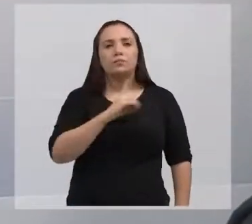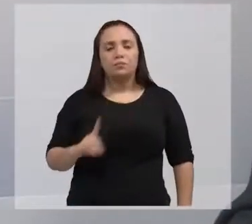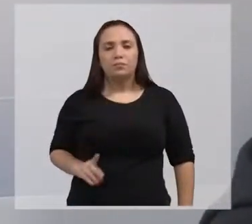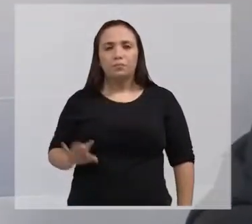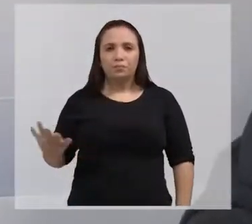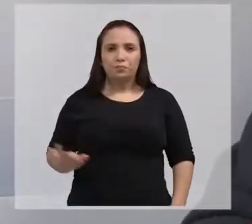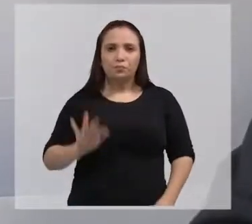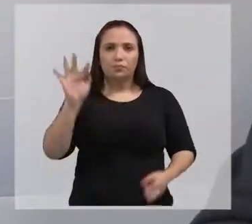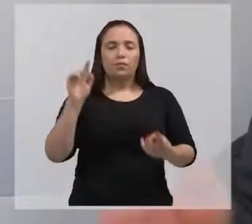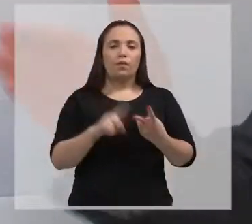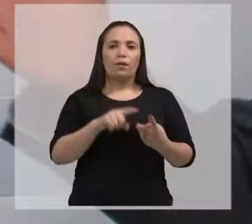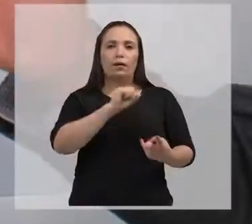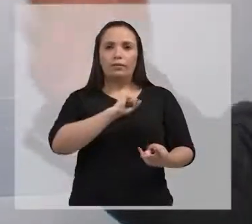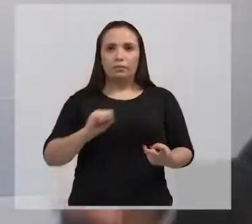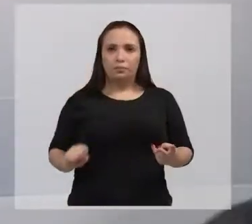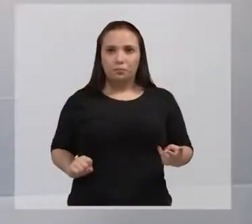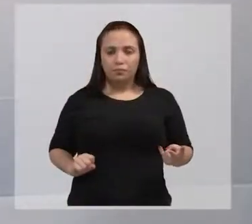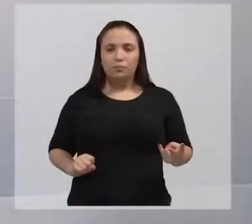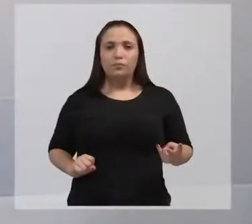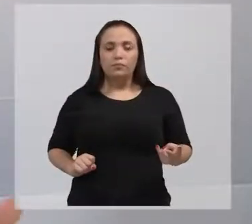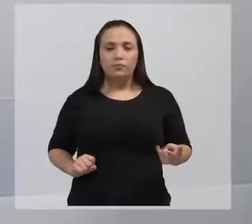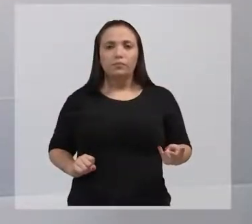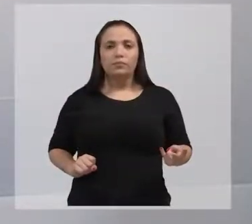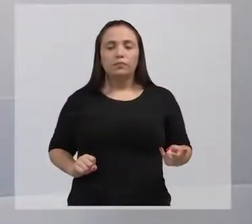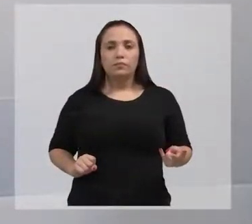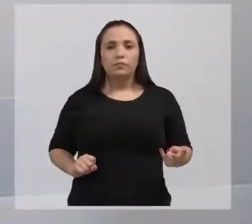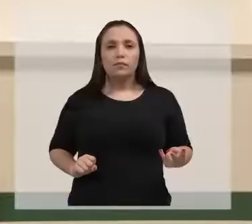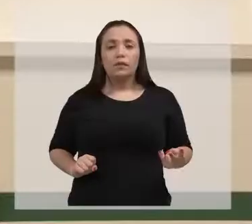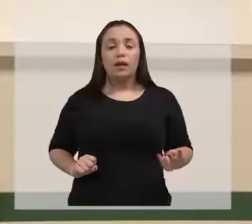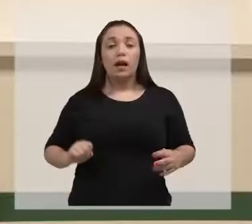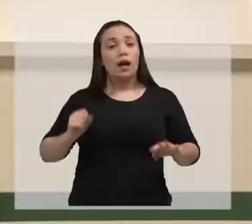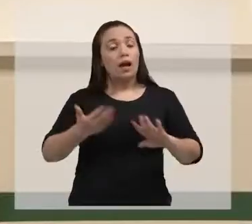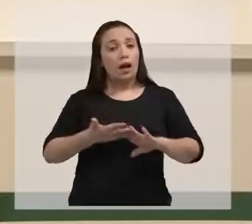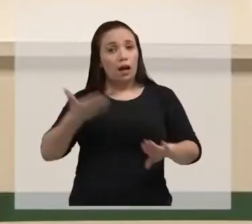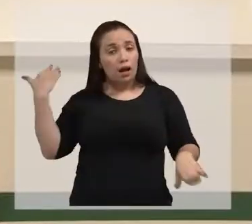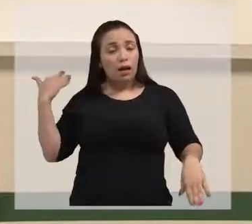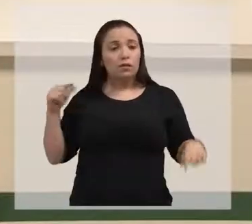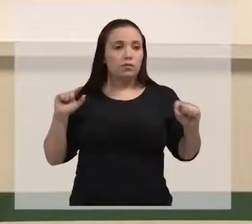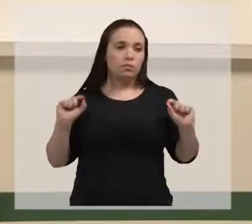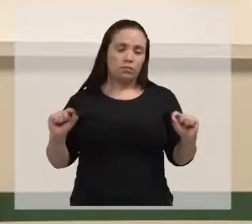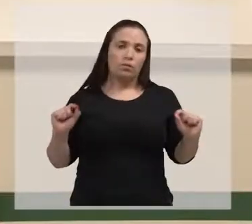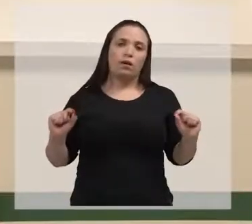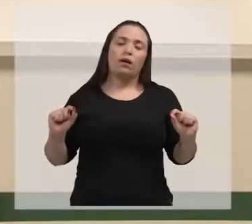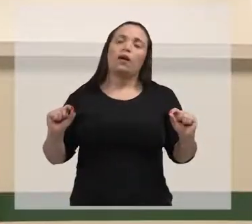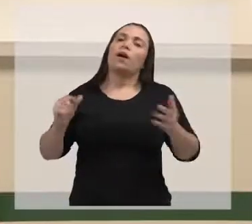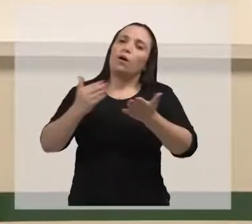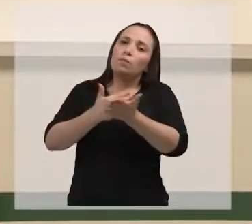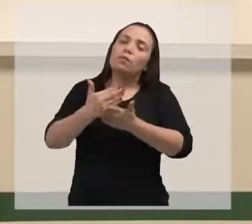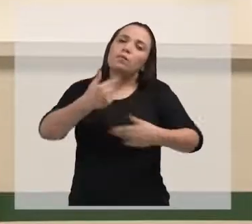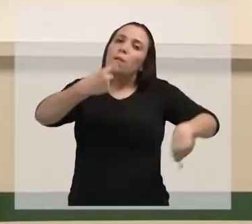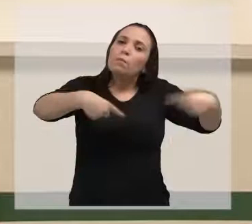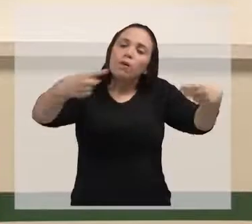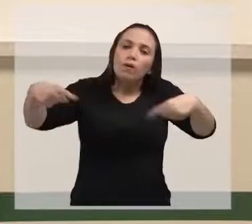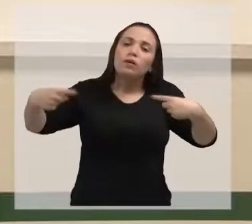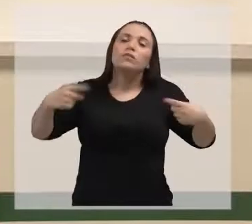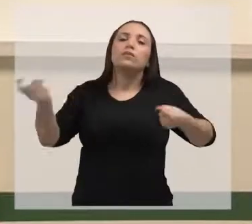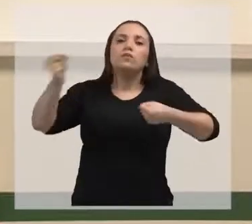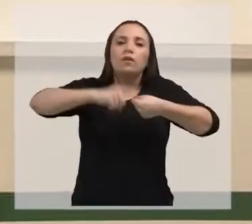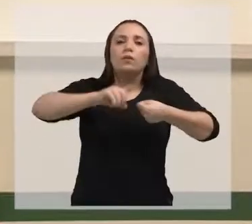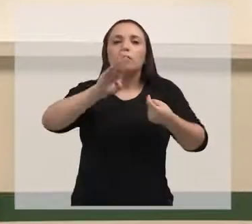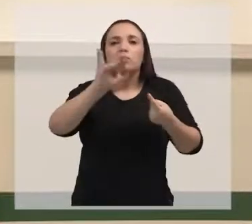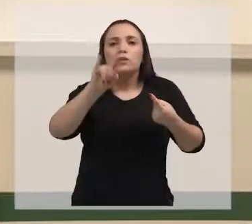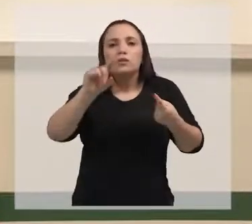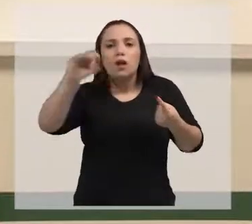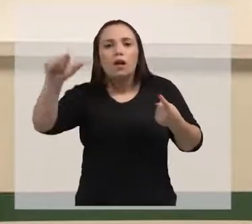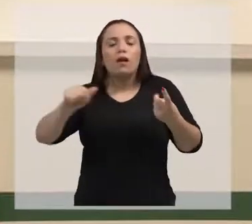federais e senadores. Pronto. Eu acho que ali foi o início da democratização. Um pouco antes disso foi a abertura política. A abertura política permitiu a volta do